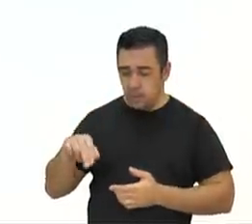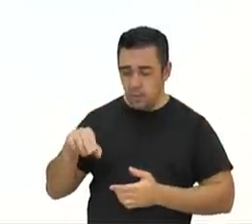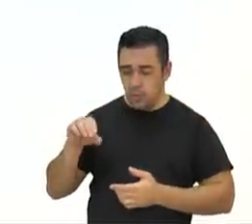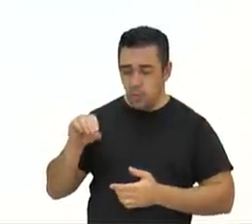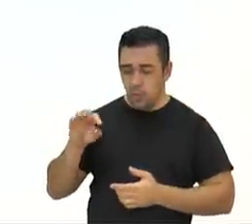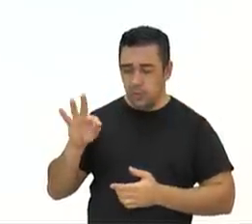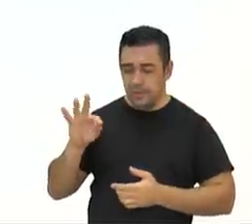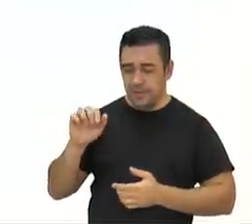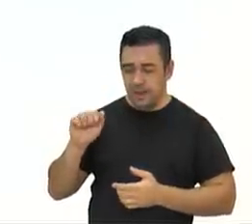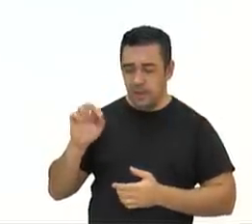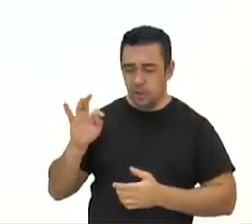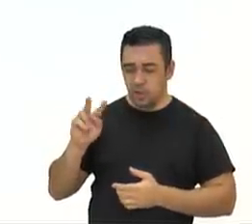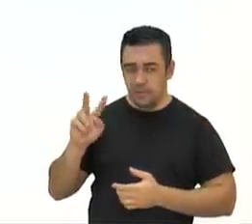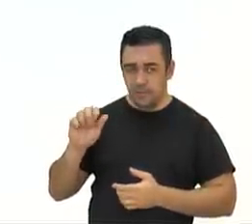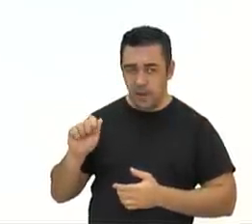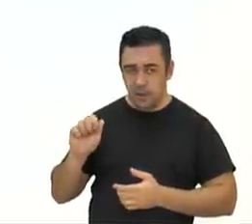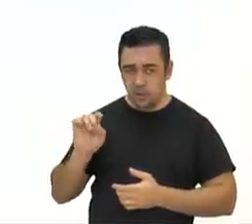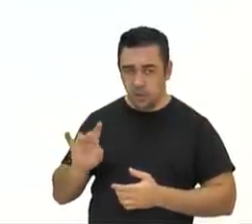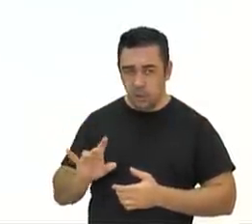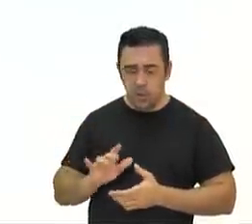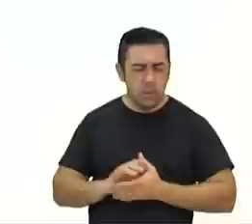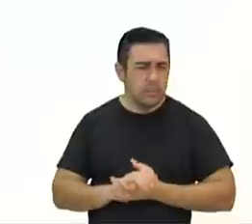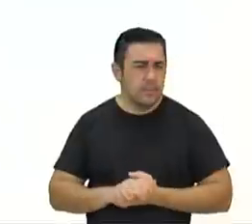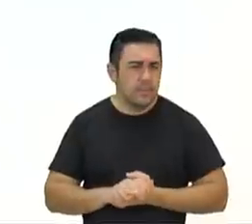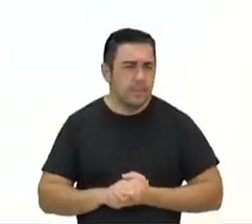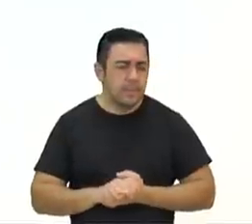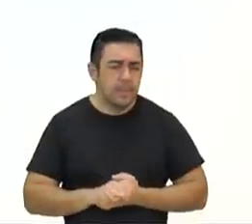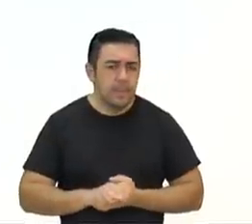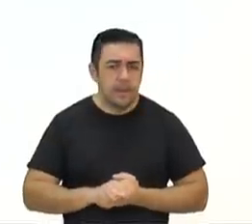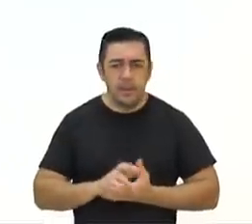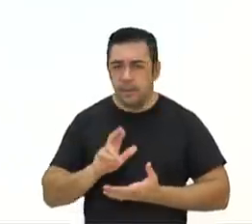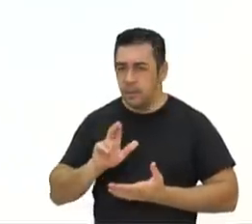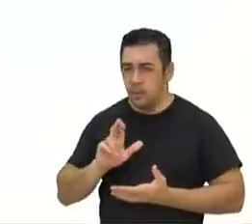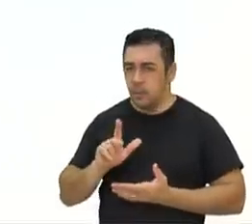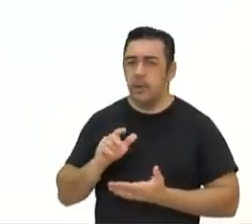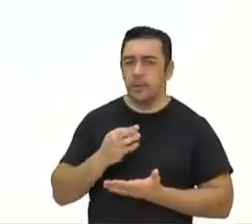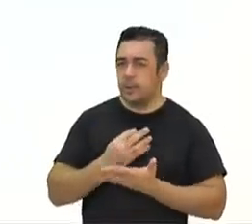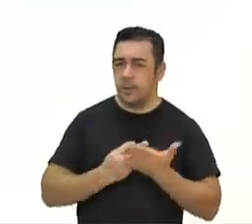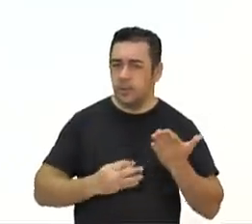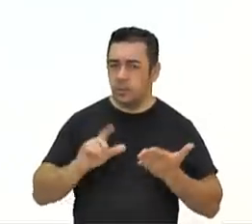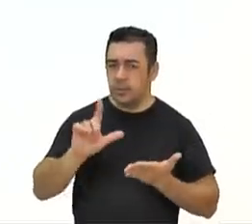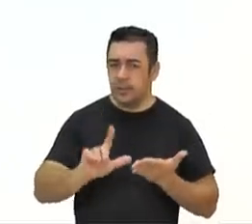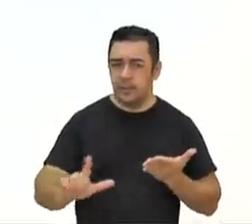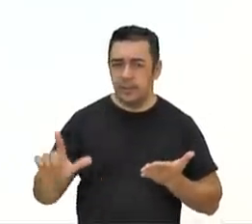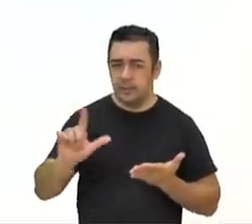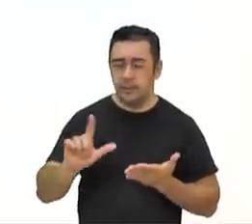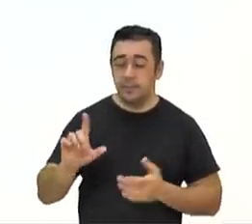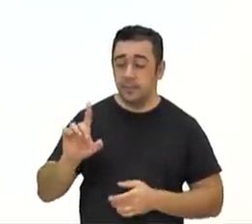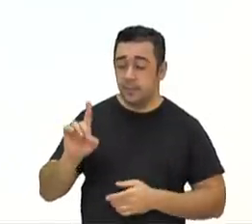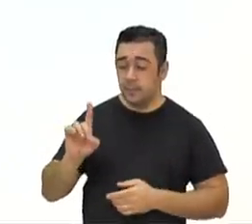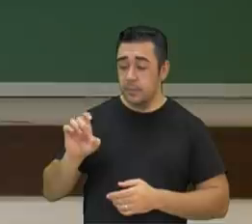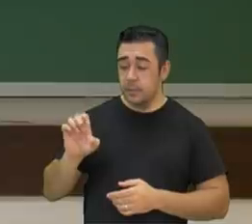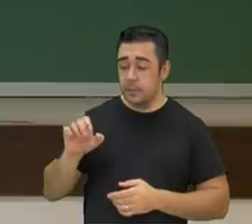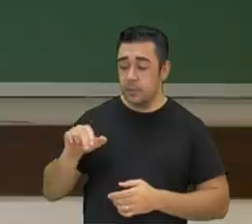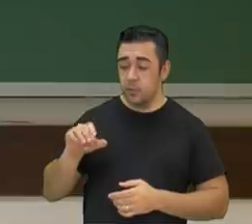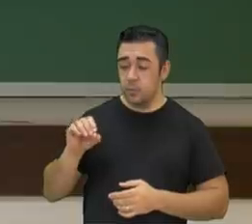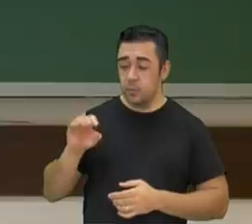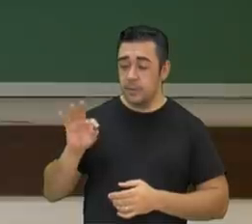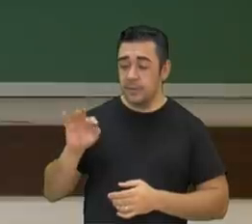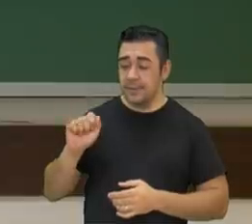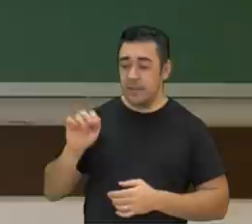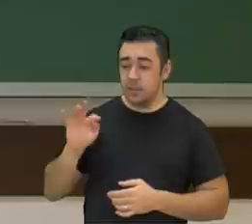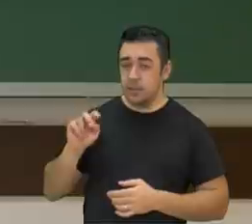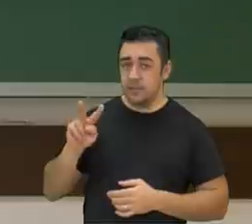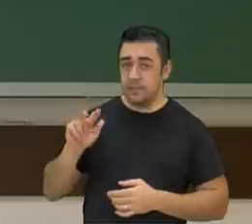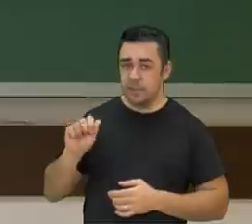linguagem denotativa apenas, não nos textos literários, né, pessoal? Então, a linguagem denotativa é aquela linguagem